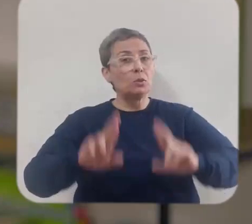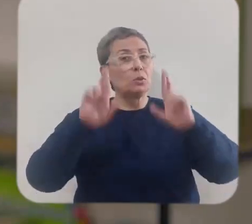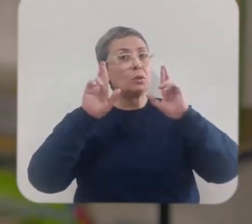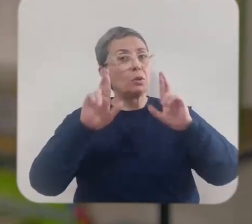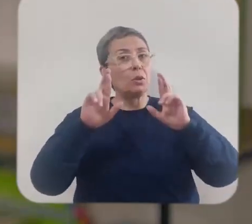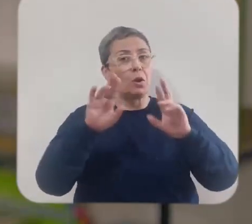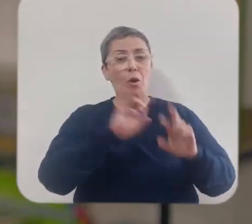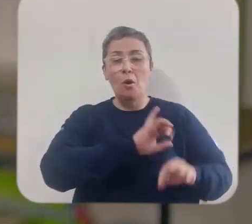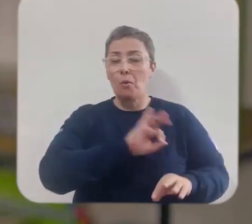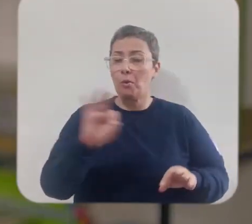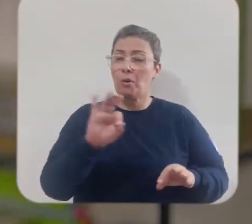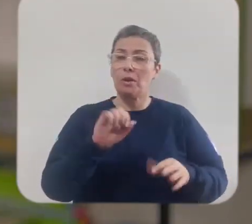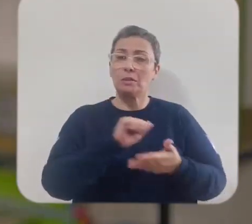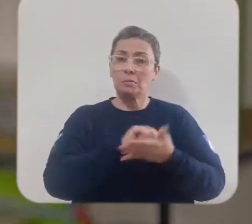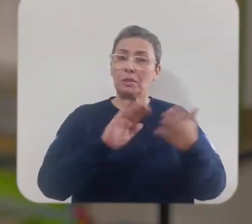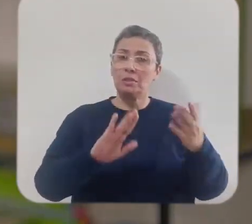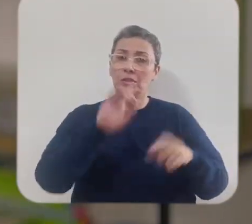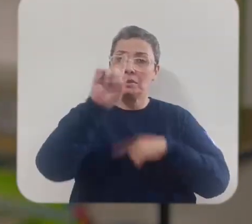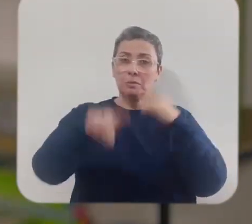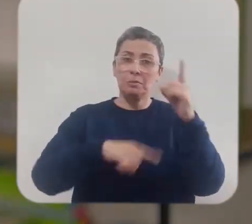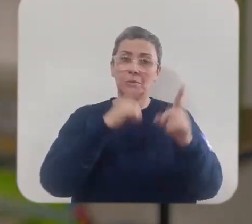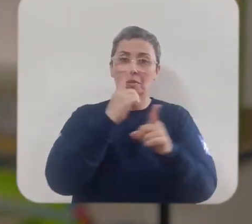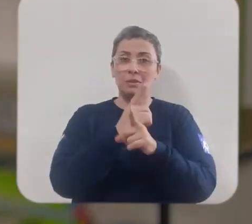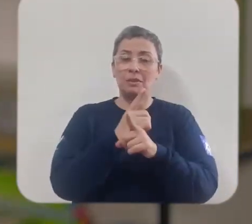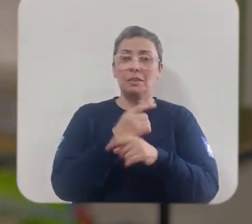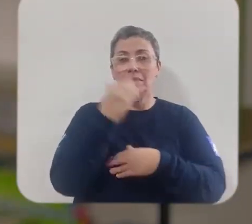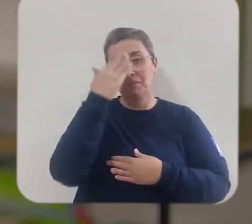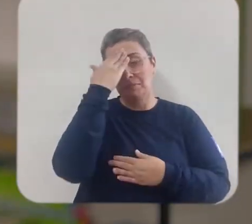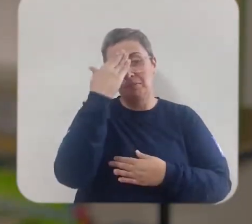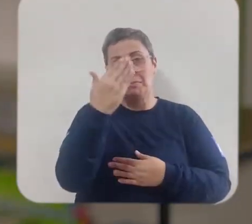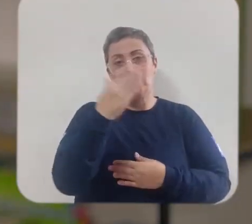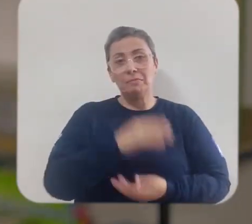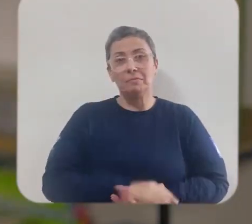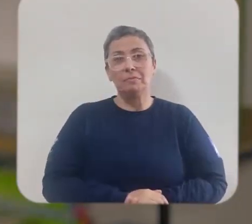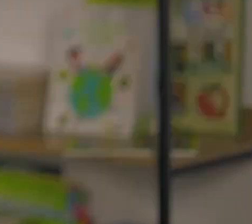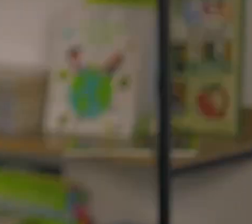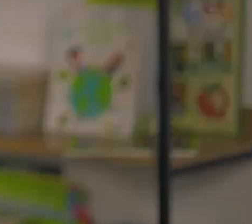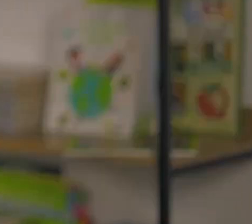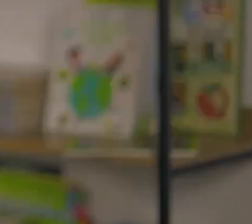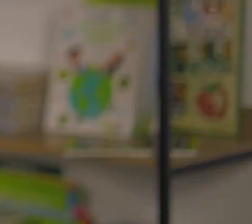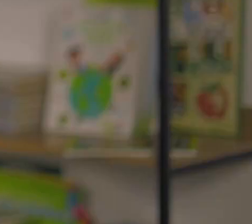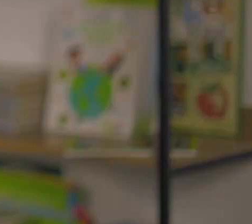Então, eu desejo a você uma ótima atividade e até o nosso próximo encontro. Muito obrigada.